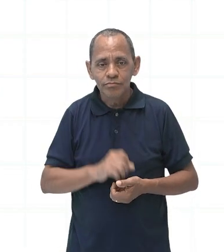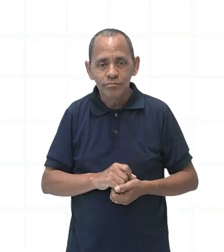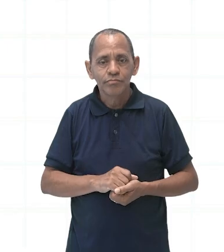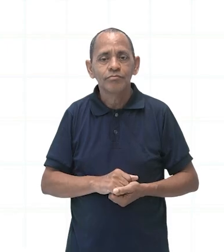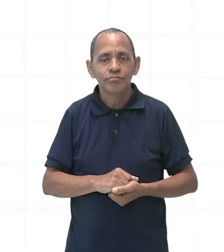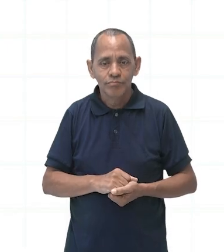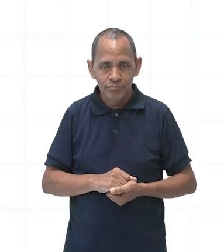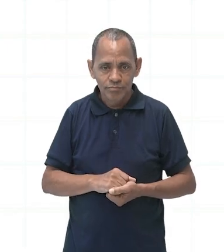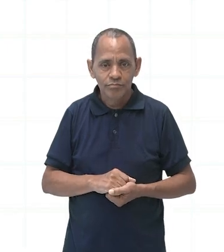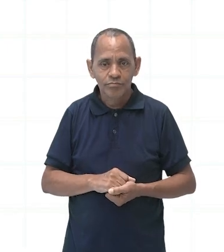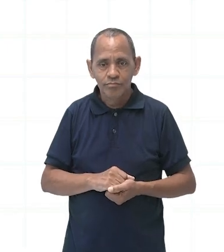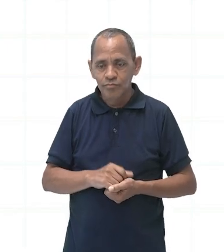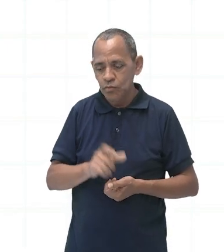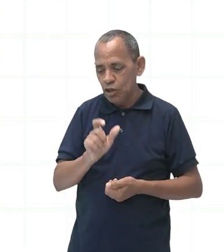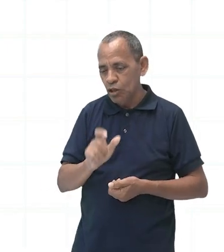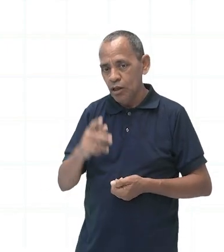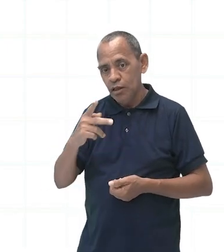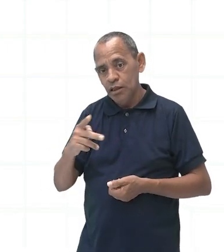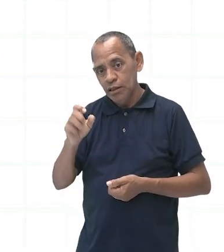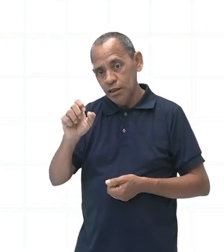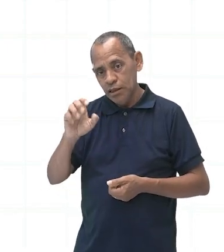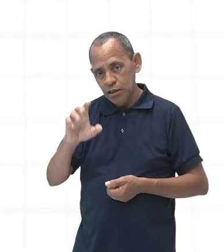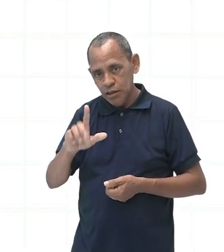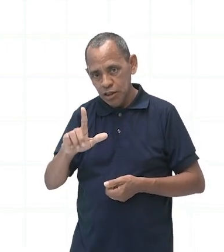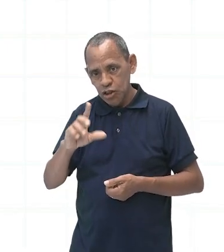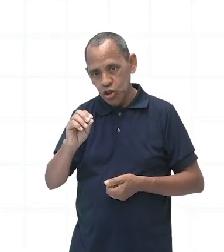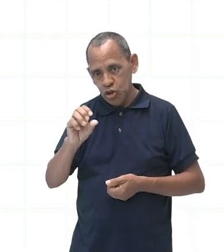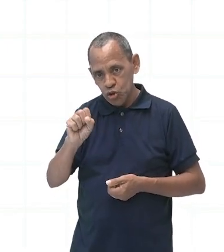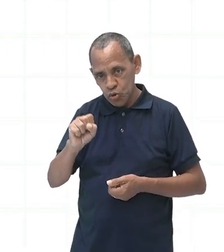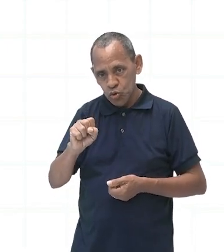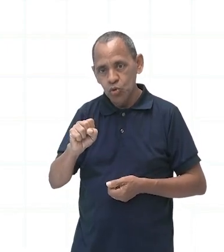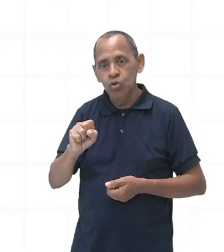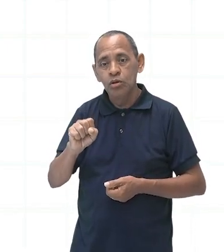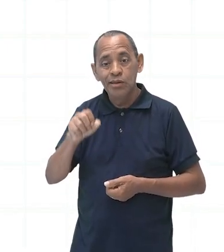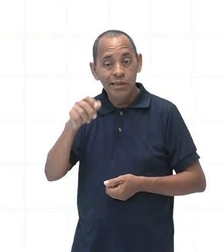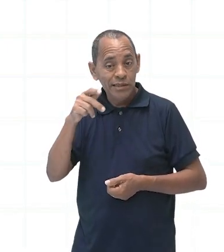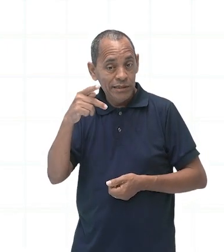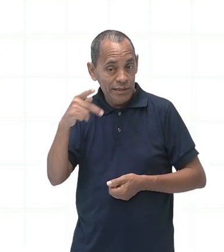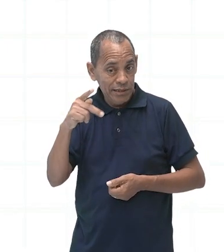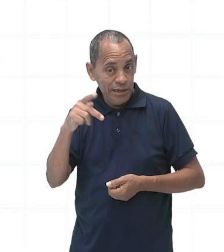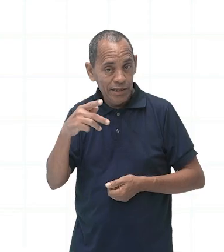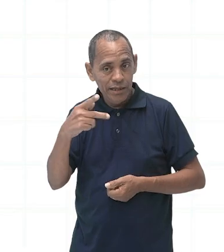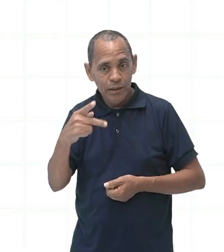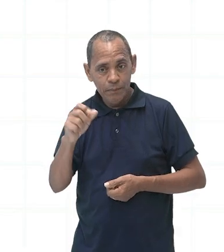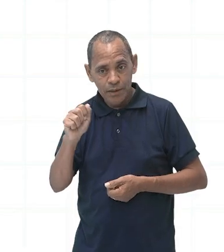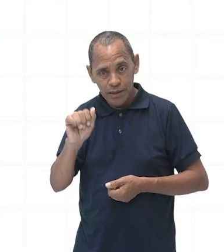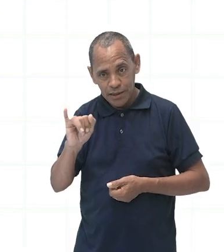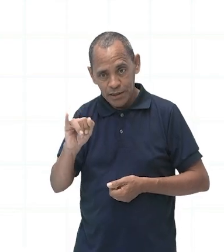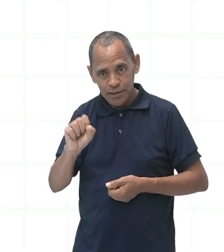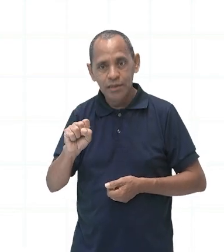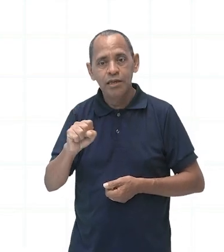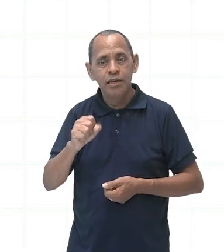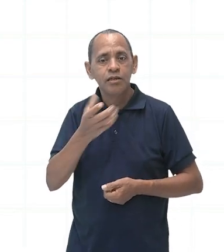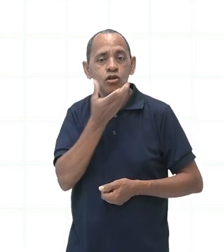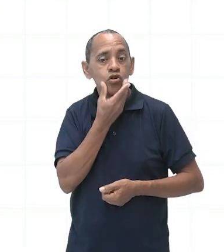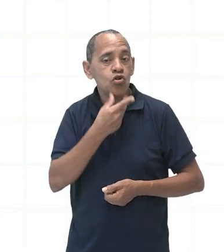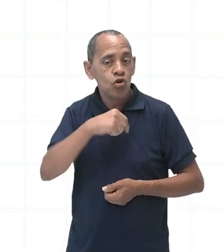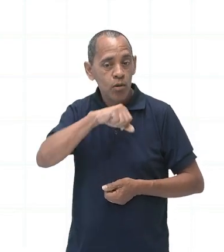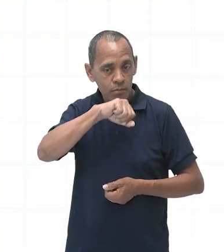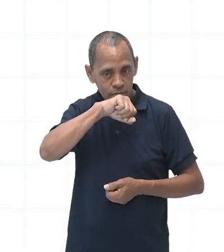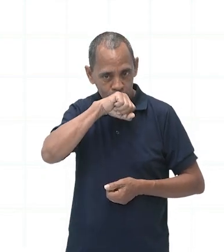São as crianças? Não. Quem está exercendo a ação de orientar é pelos